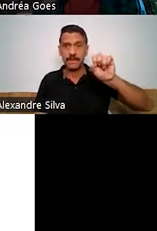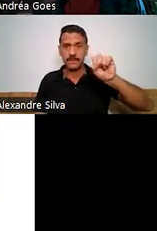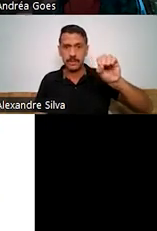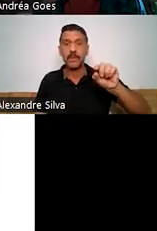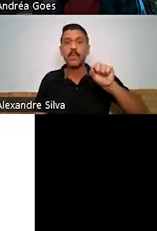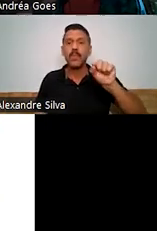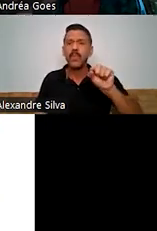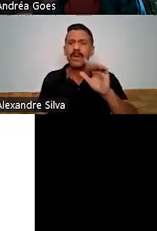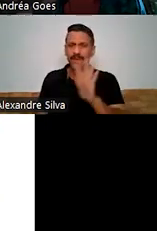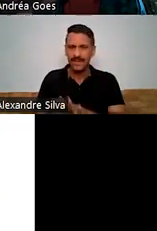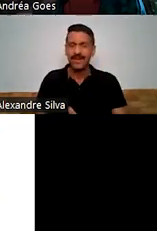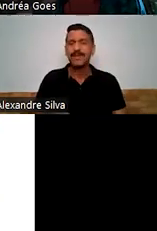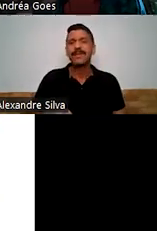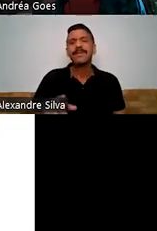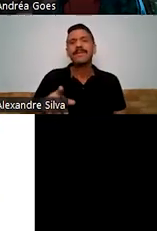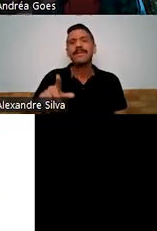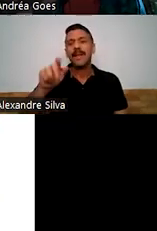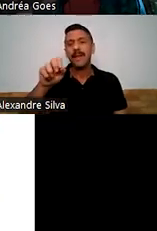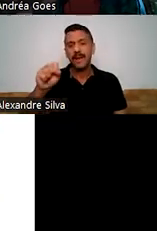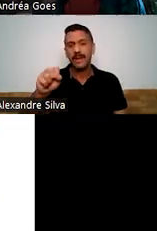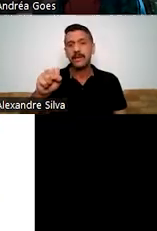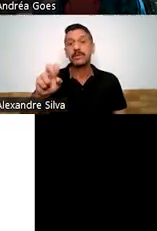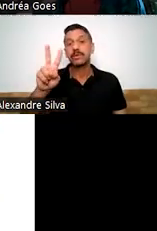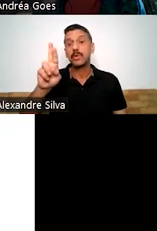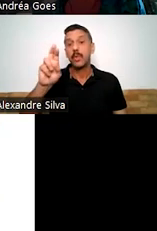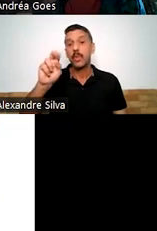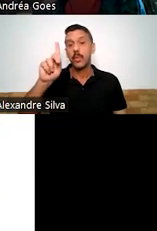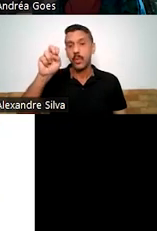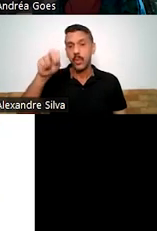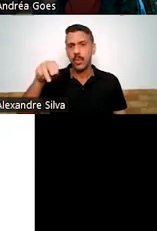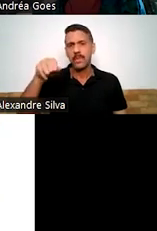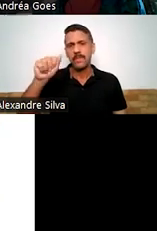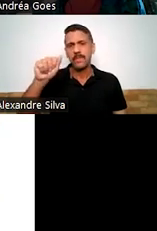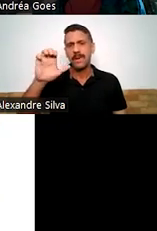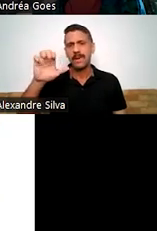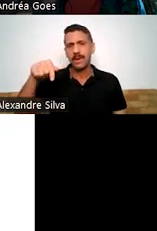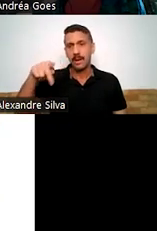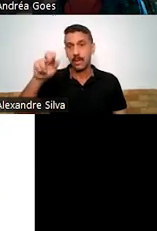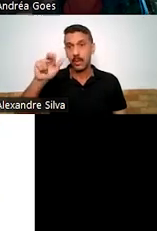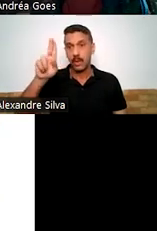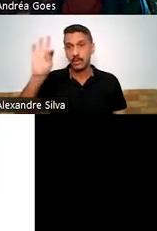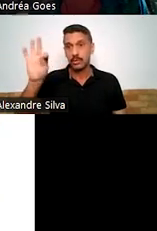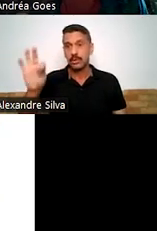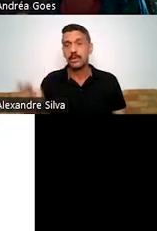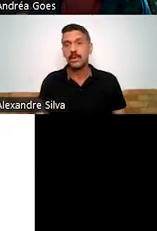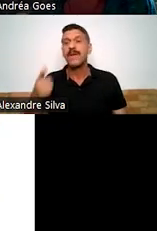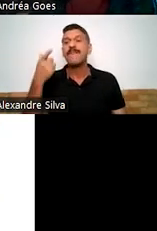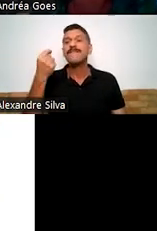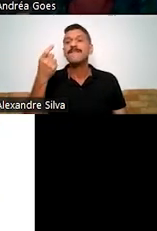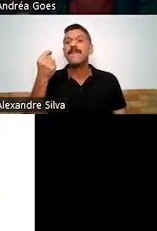Macquart, ele foi escrito de 1871 a 1893, ele é constituído de 20